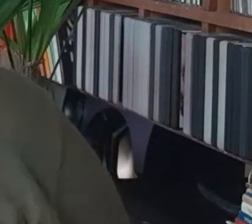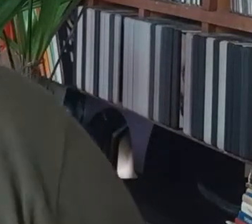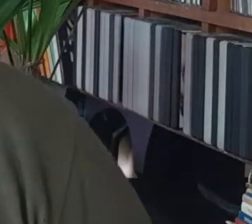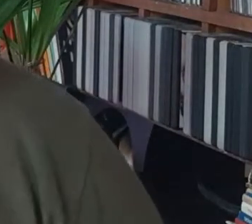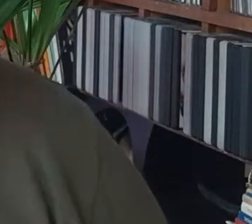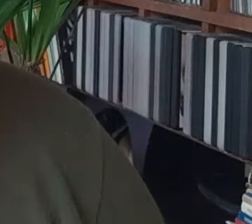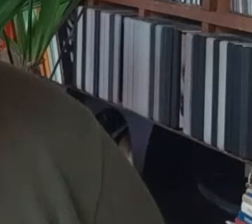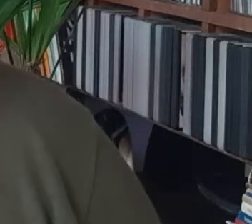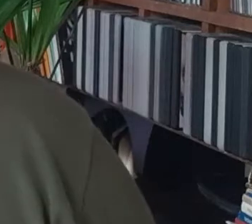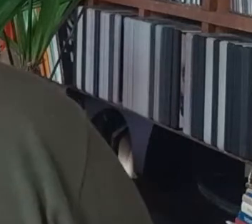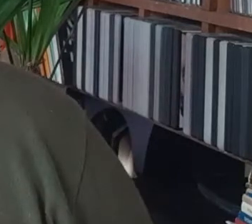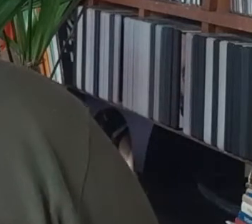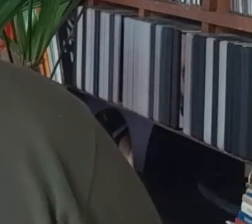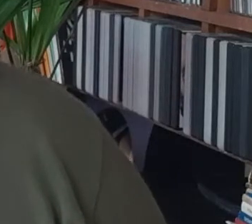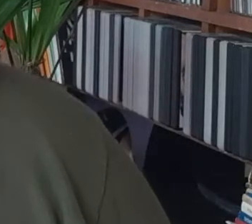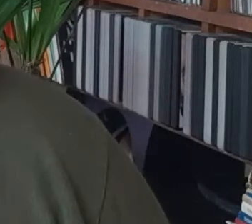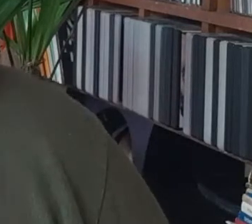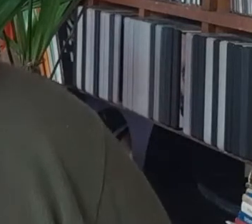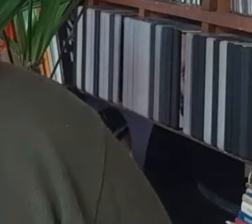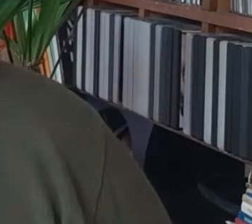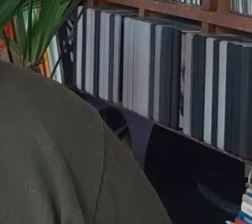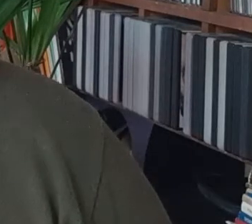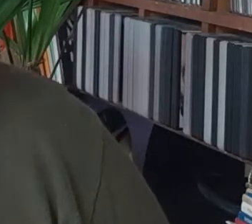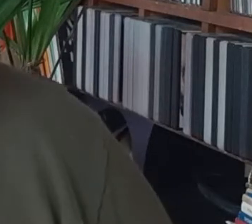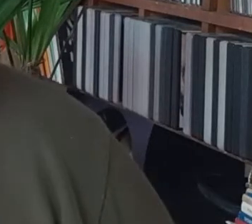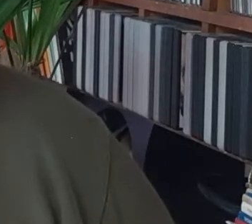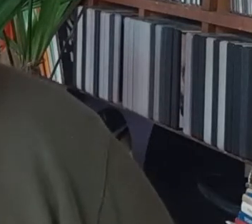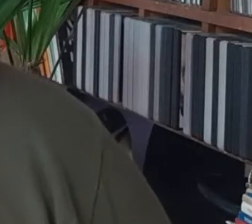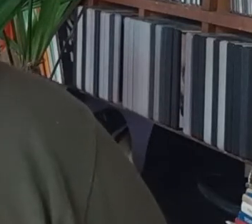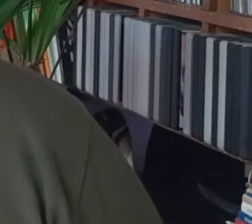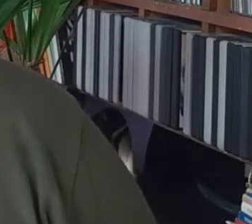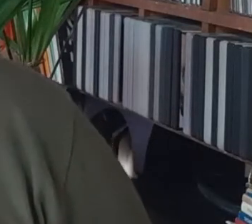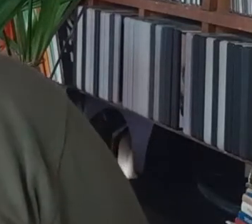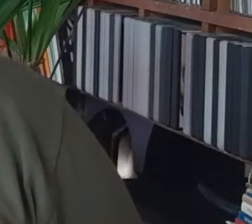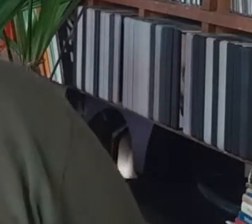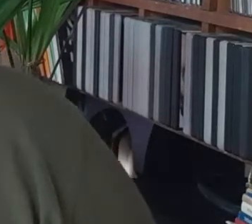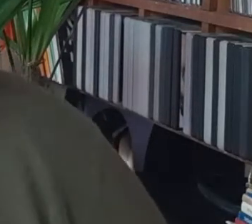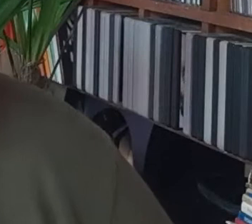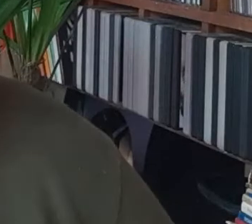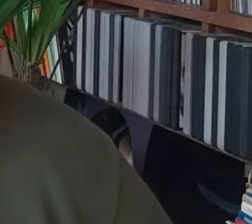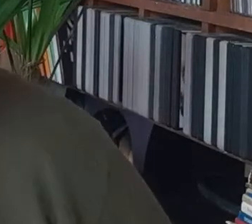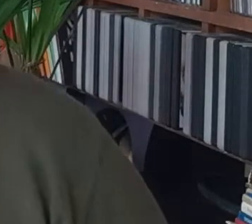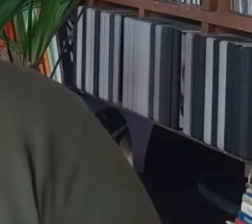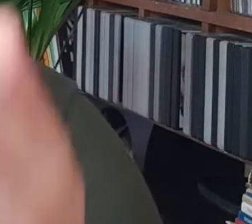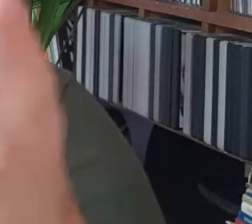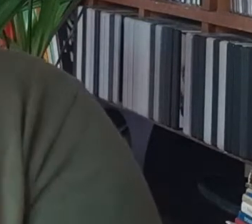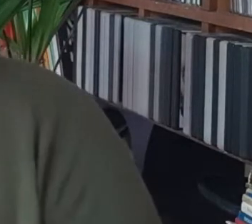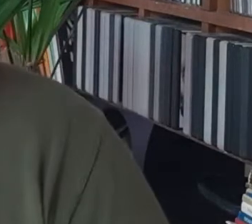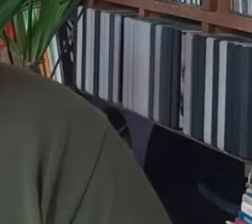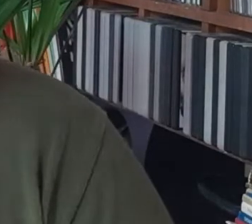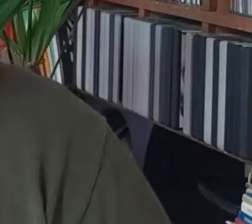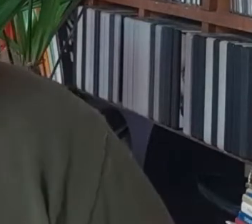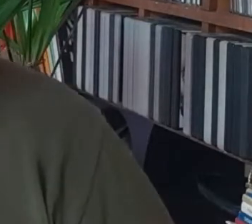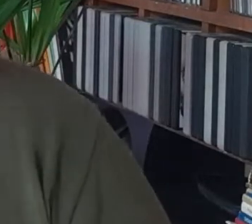anos, depois como diretora adjunta do museu, trabalhou diretamente na concepção e gestão de novas exposições e no projeto